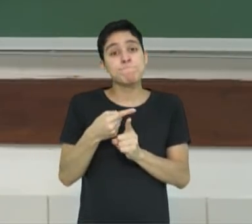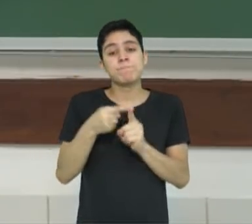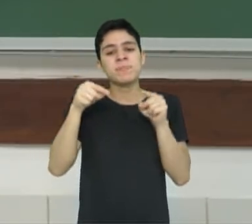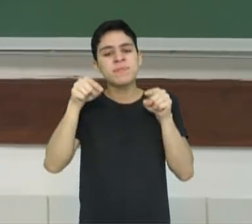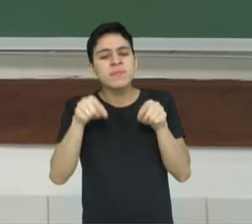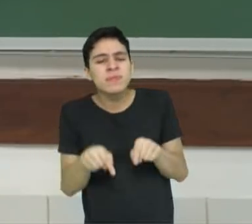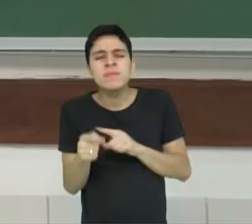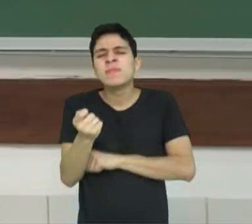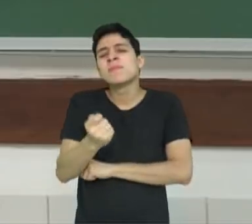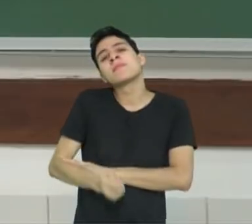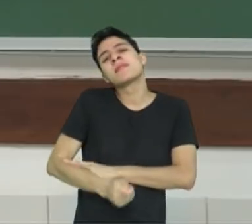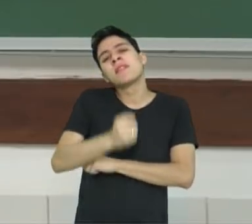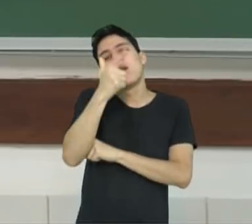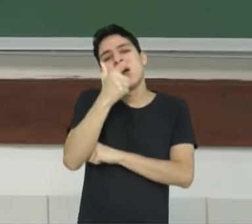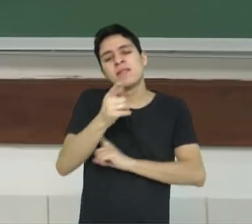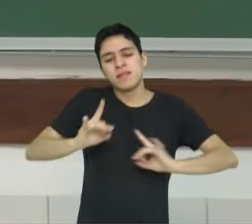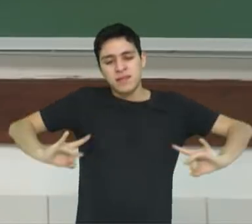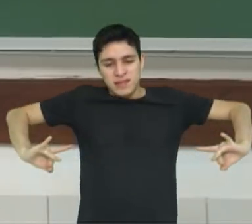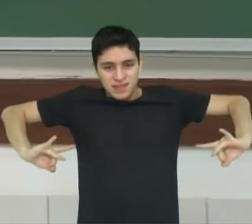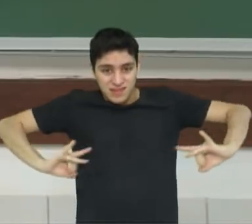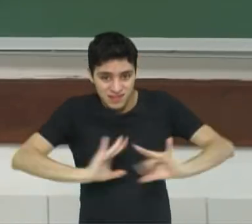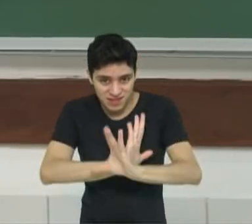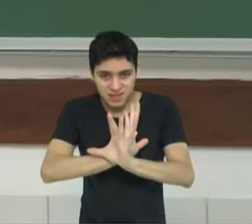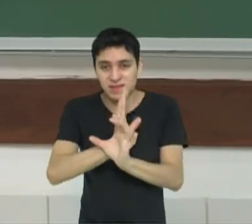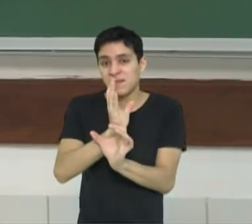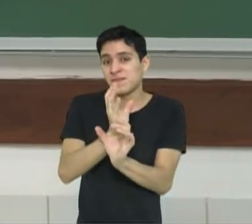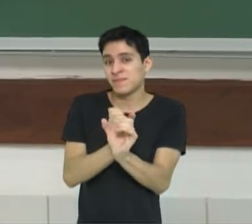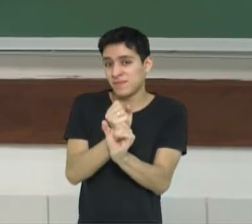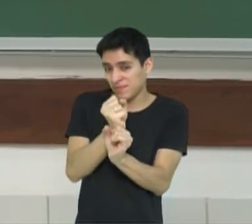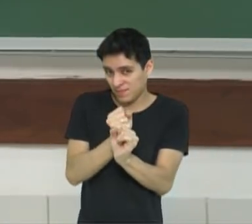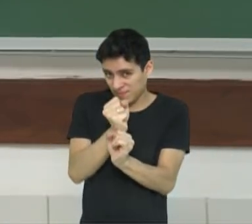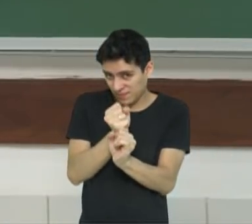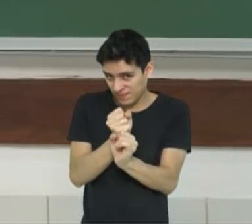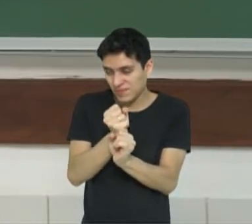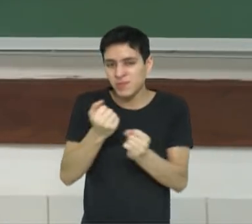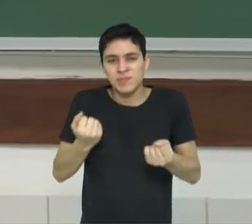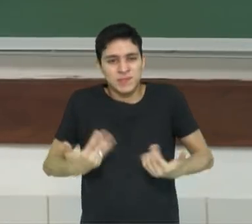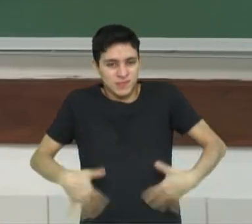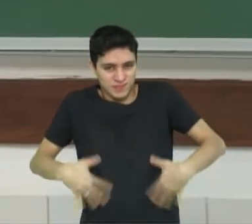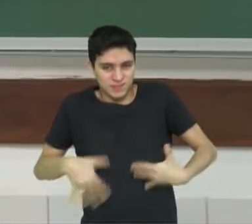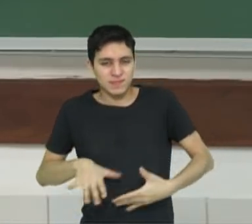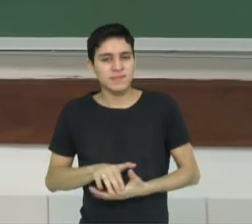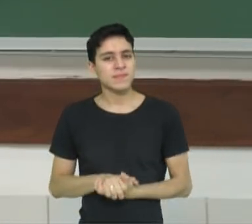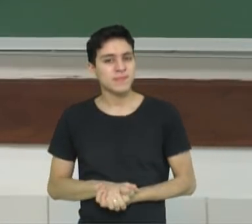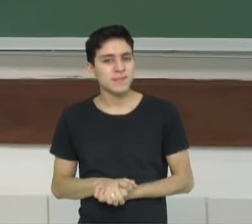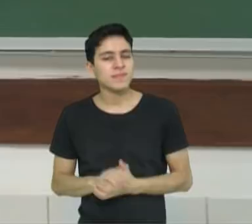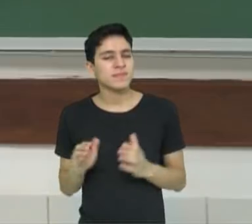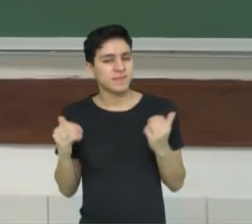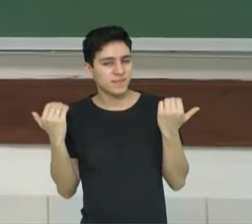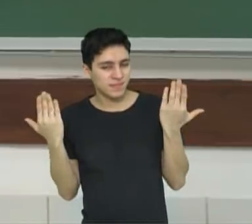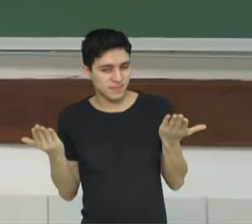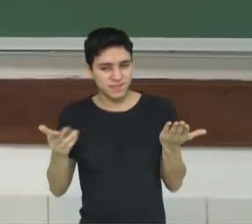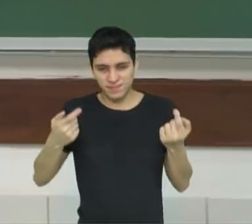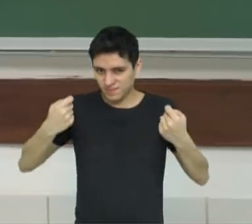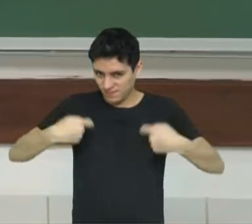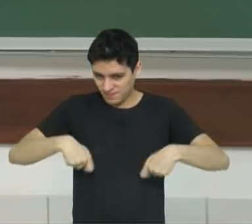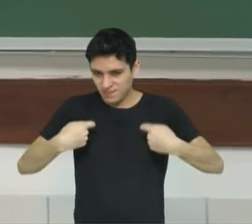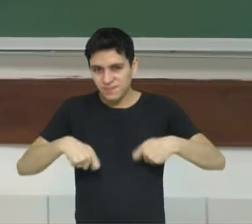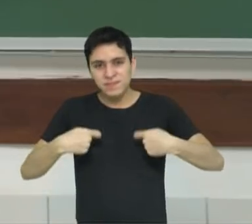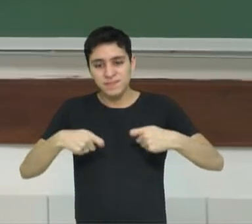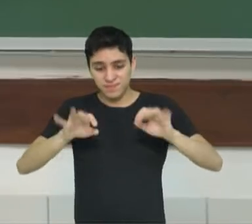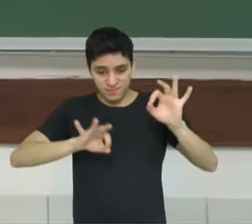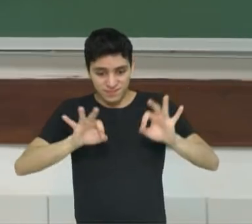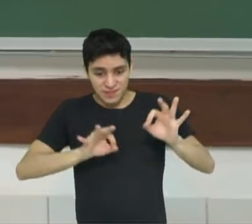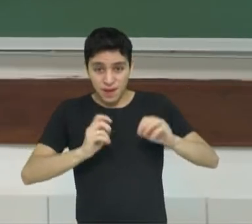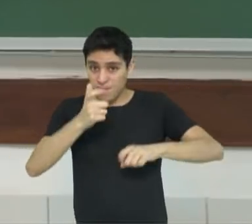está quase finalizando o ano, né? Então, temos pouco